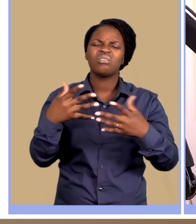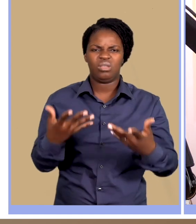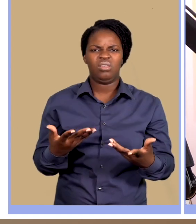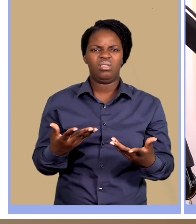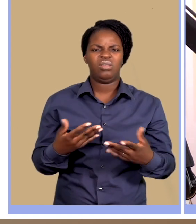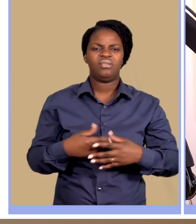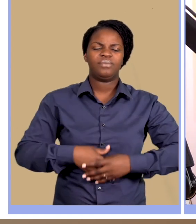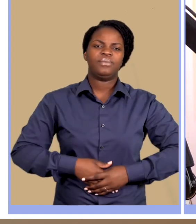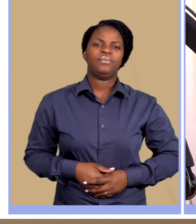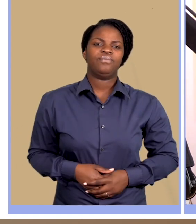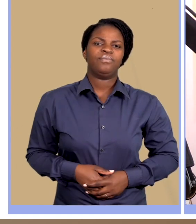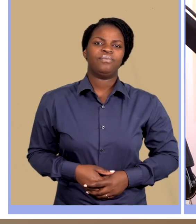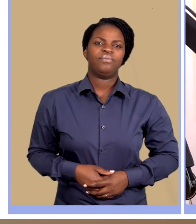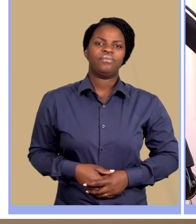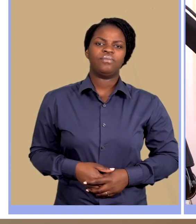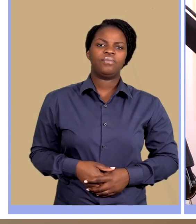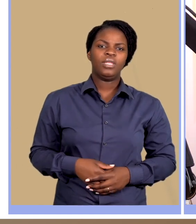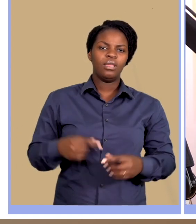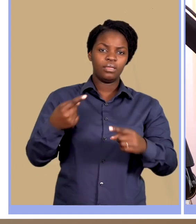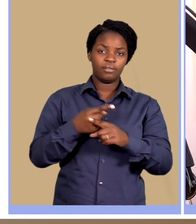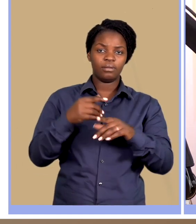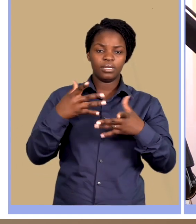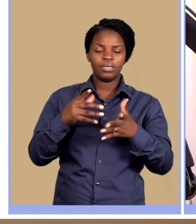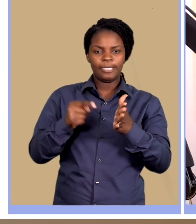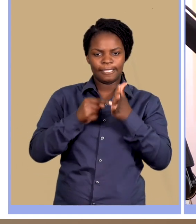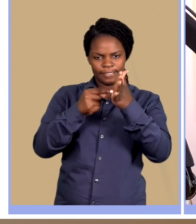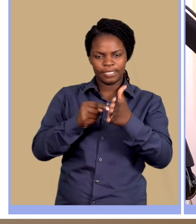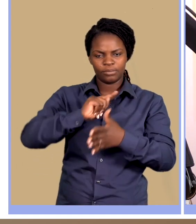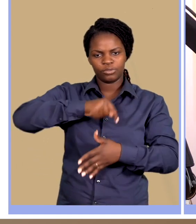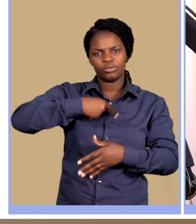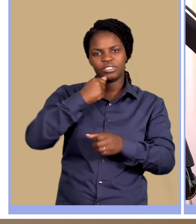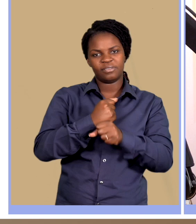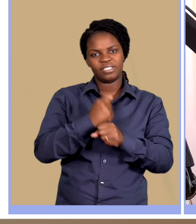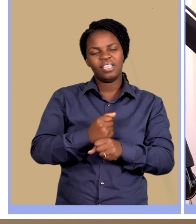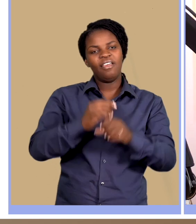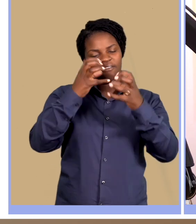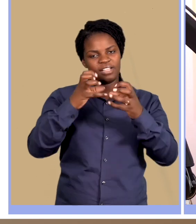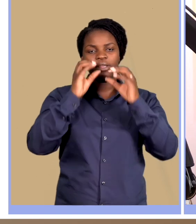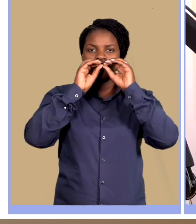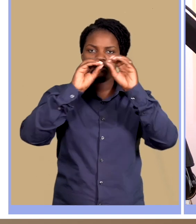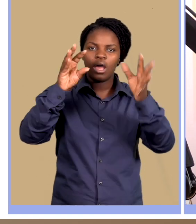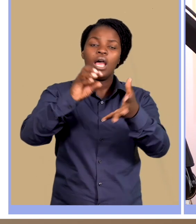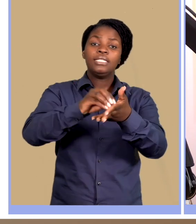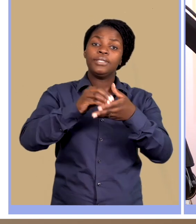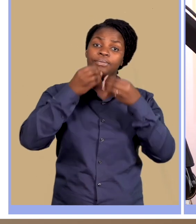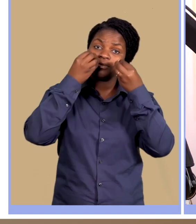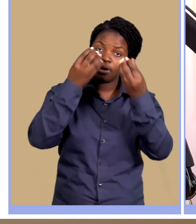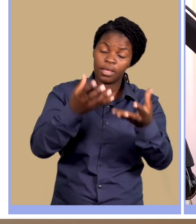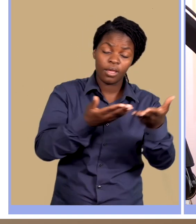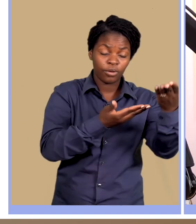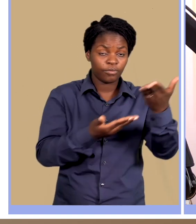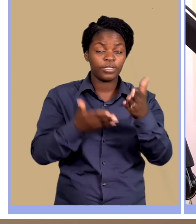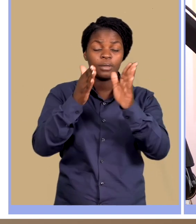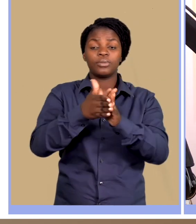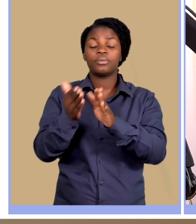que nós estamos a fazer aqui. Maior divulgação, massificação, convidar os atores especializados na área, envolver o Ministério